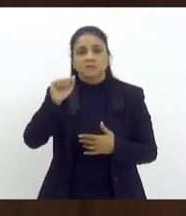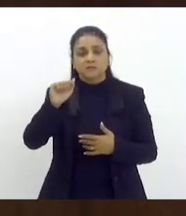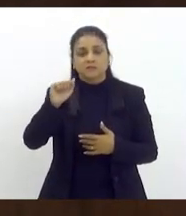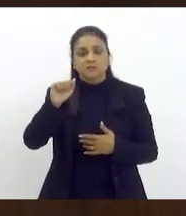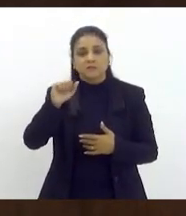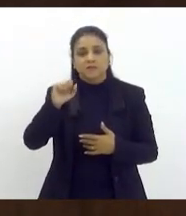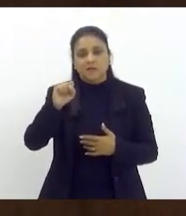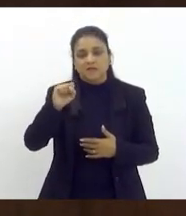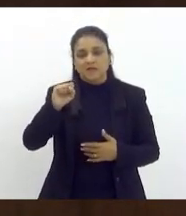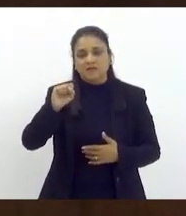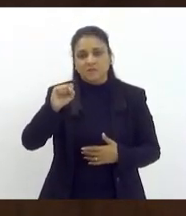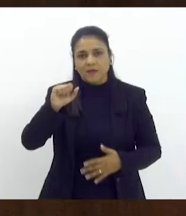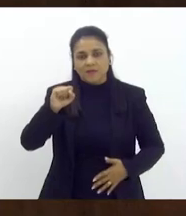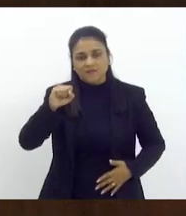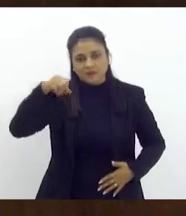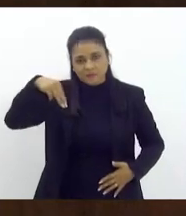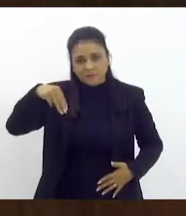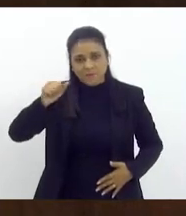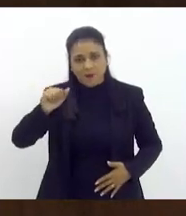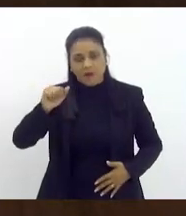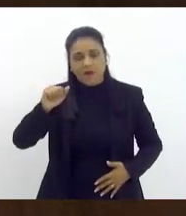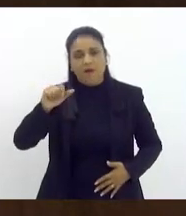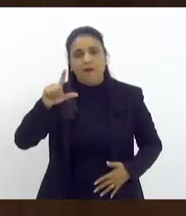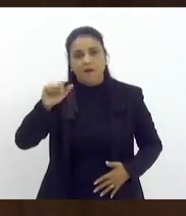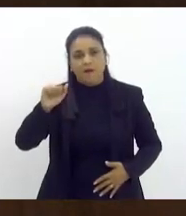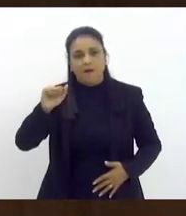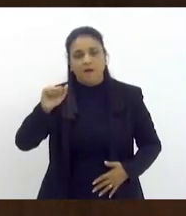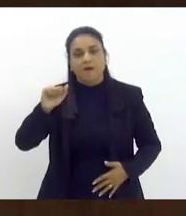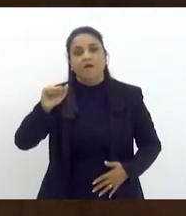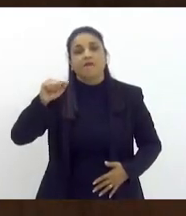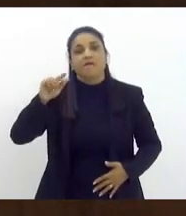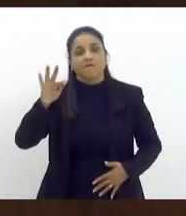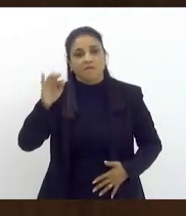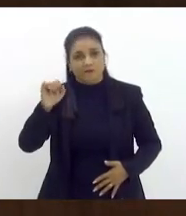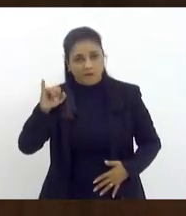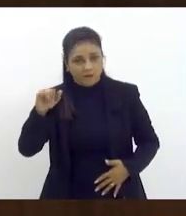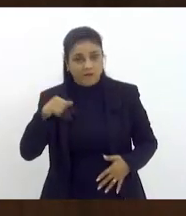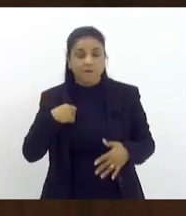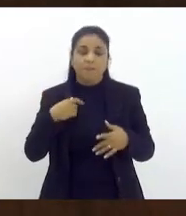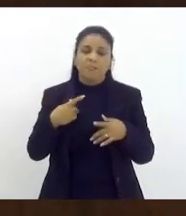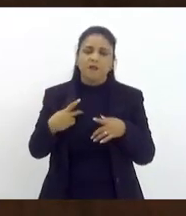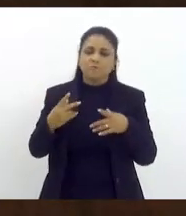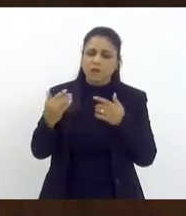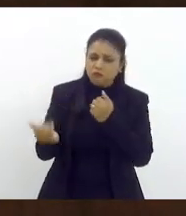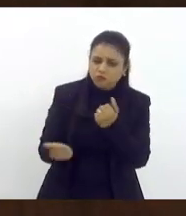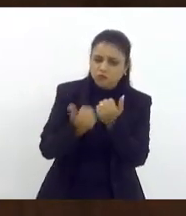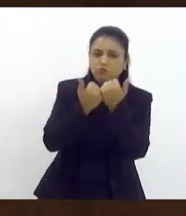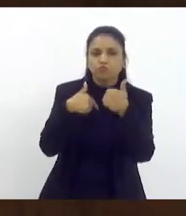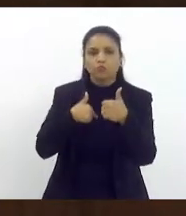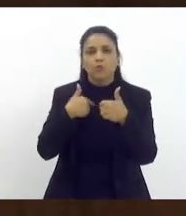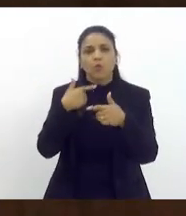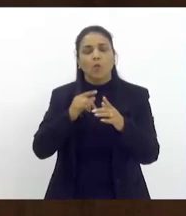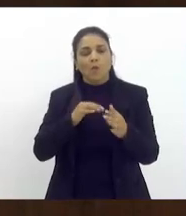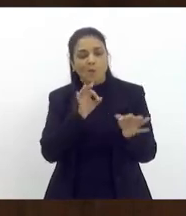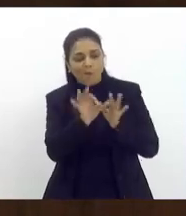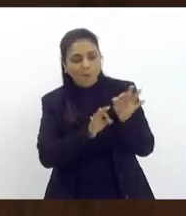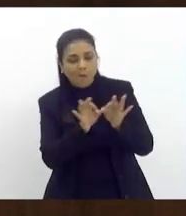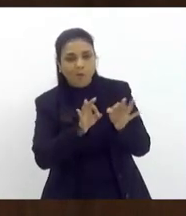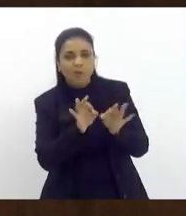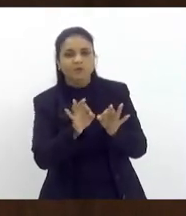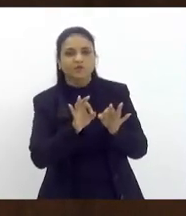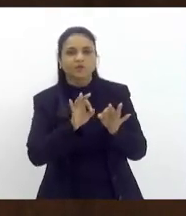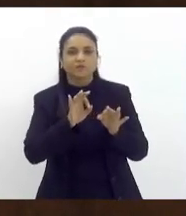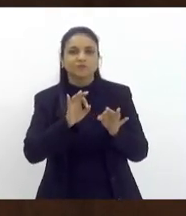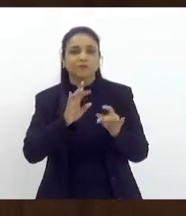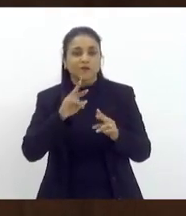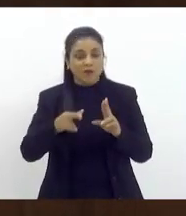negras não encontrei E aí fiz a solicitação fizemos é para o projeto de resolução criamos o prêmio Dandara que